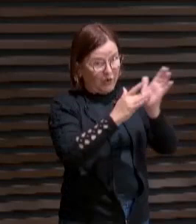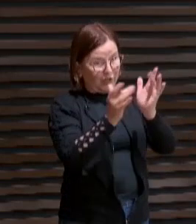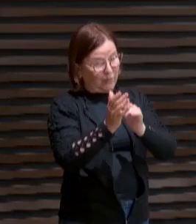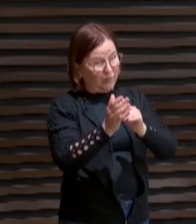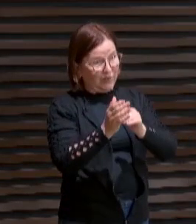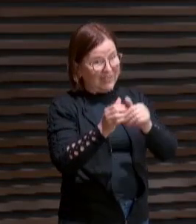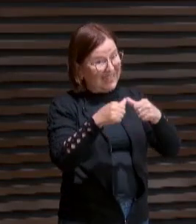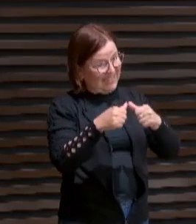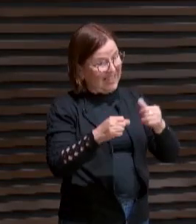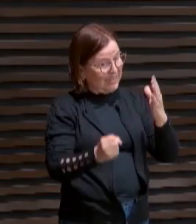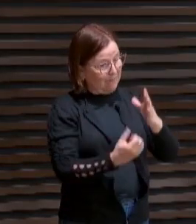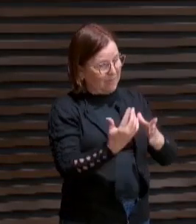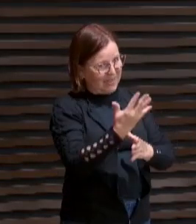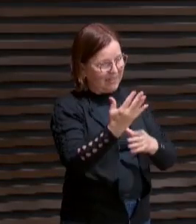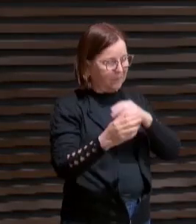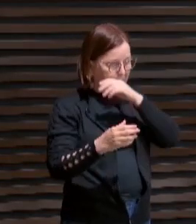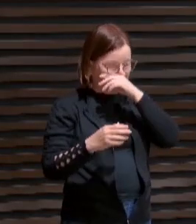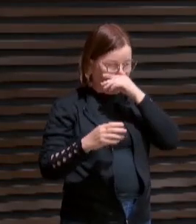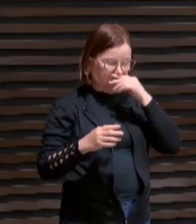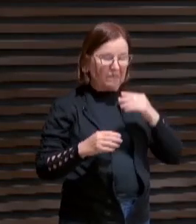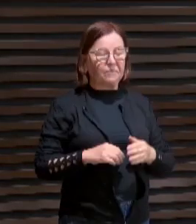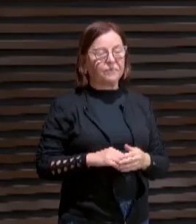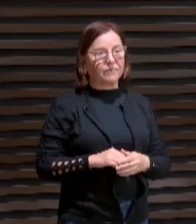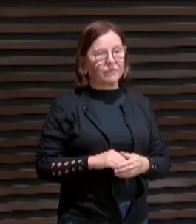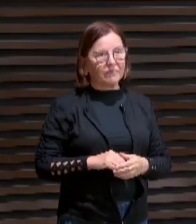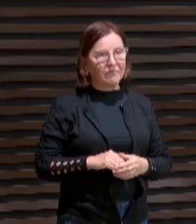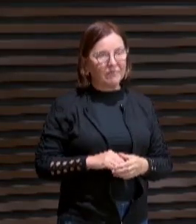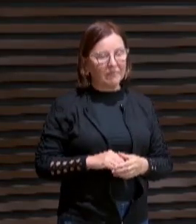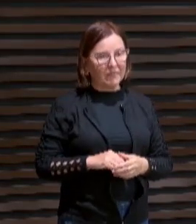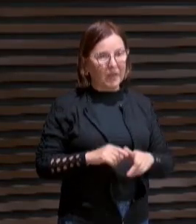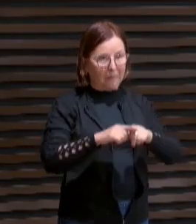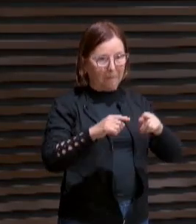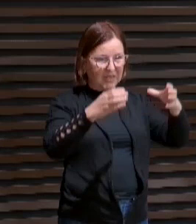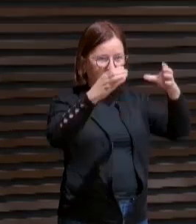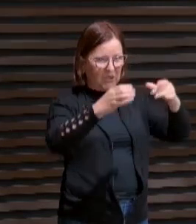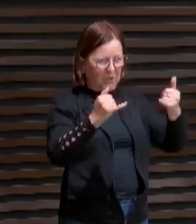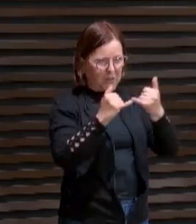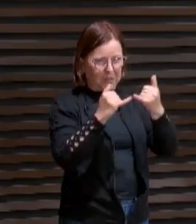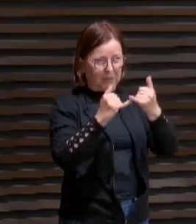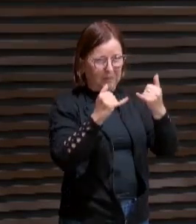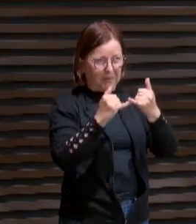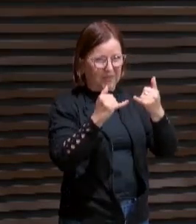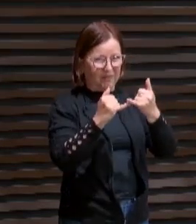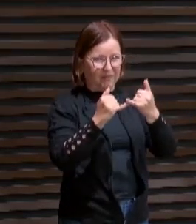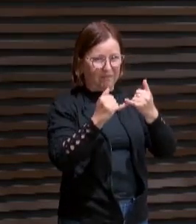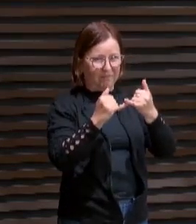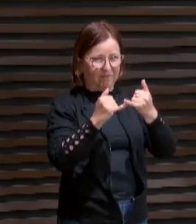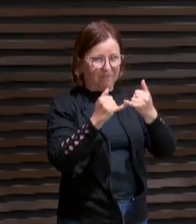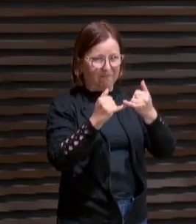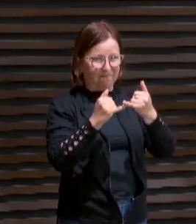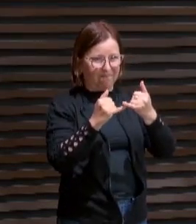Mas aquele momento, aquela coroa de espinhos, era a coroa de